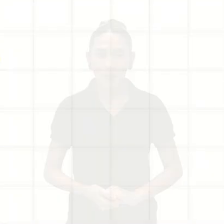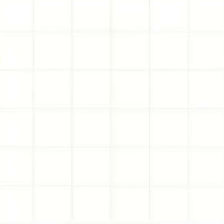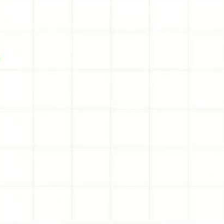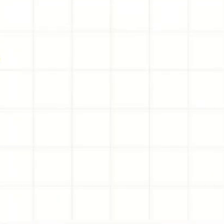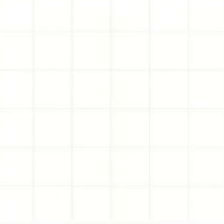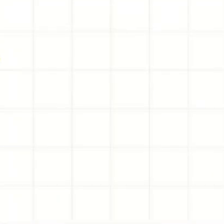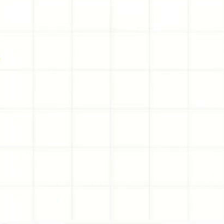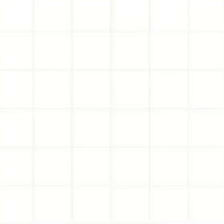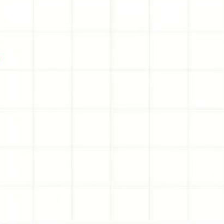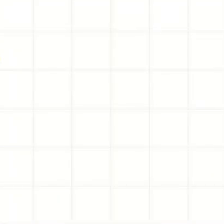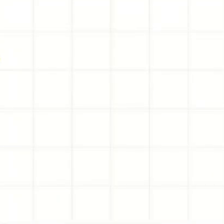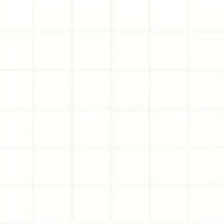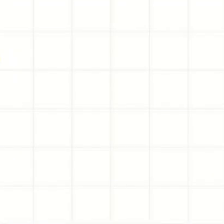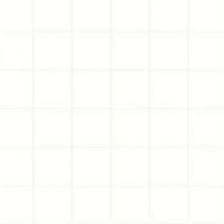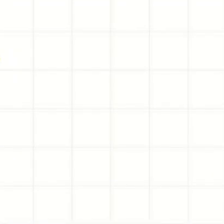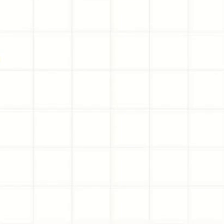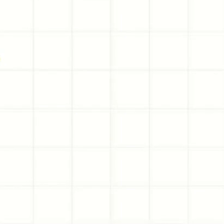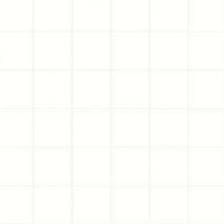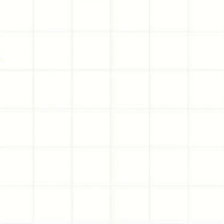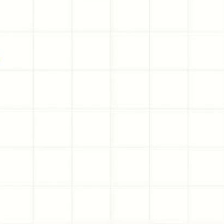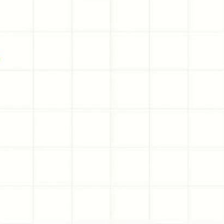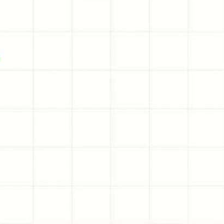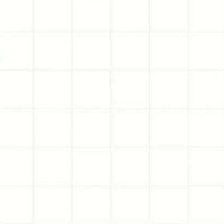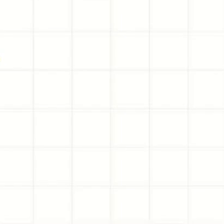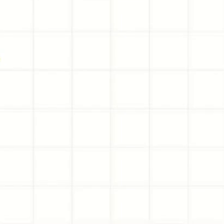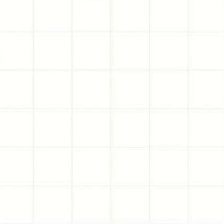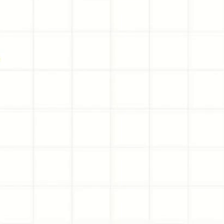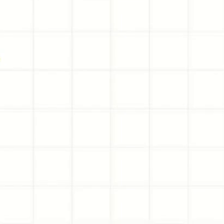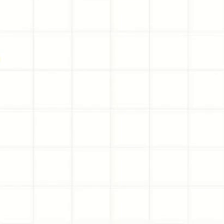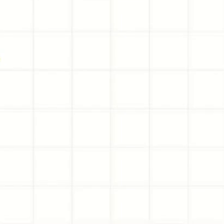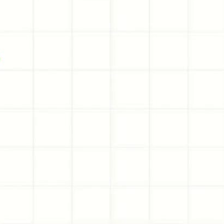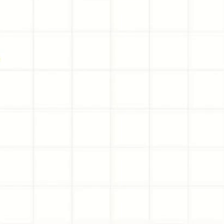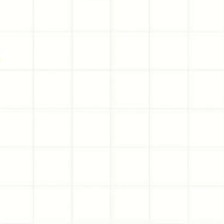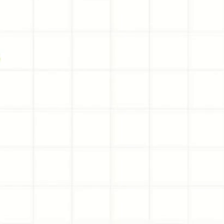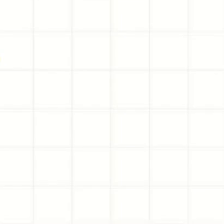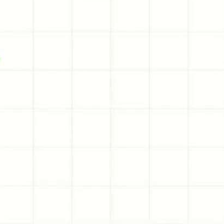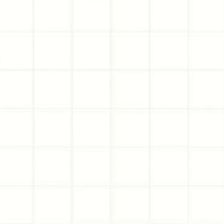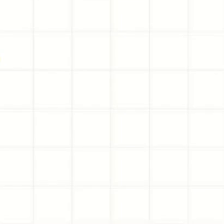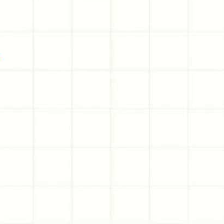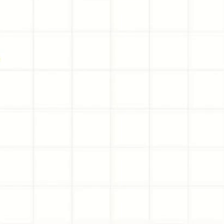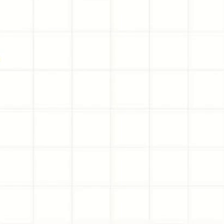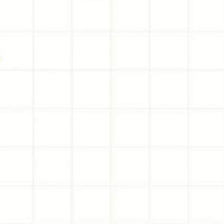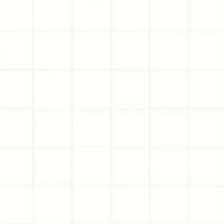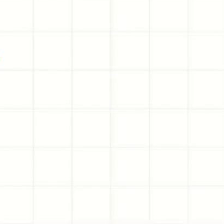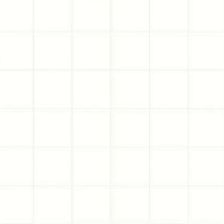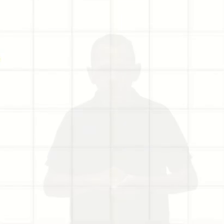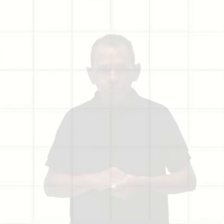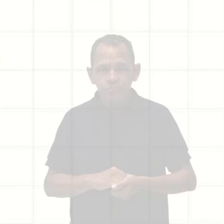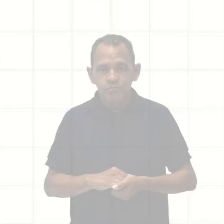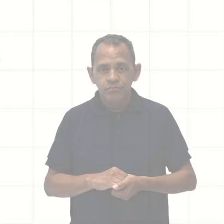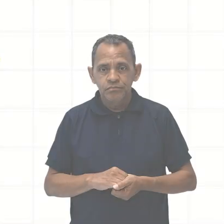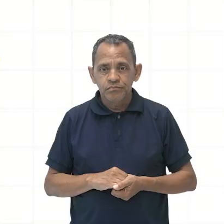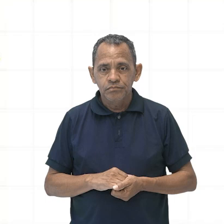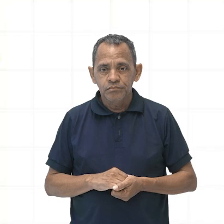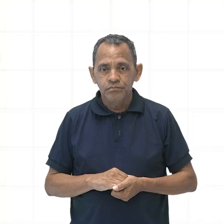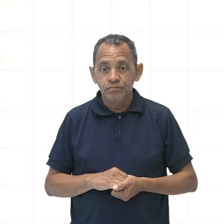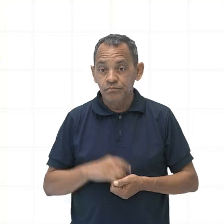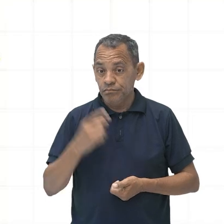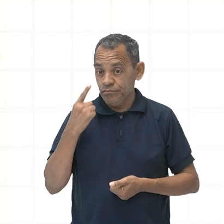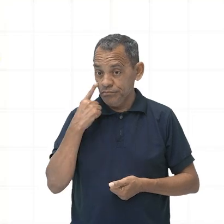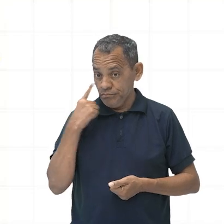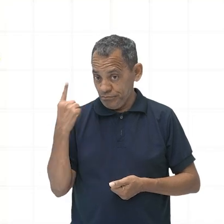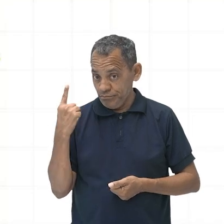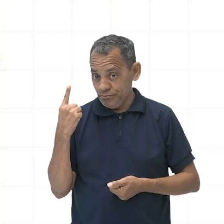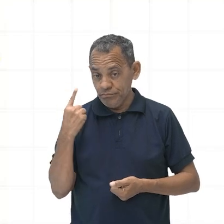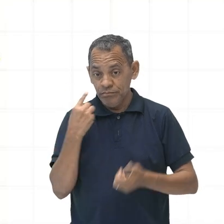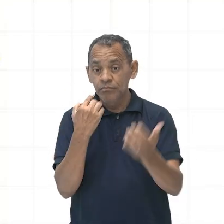que a comparação aqui pode ser entre os três jogadores, mas também dentro de um só jogador. Por exemplo,